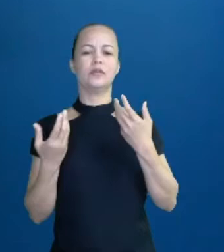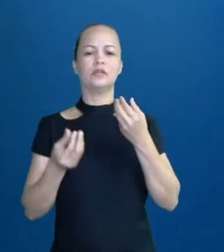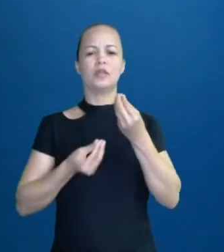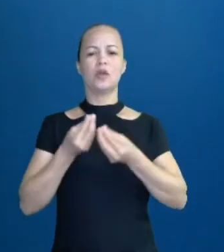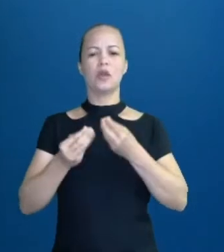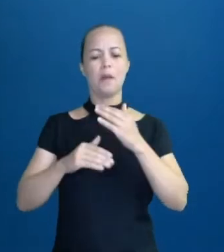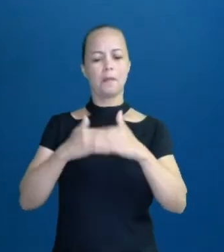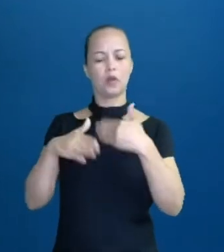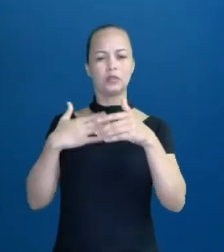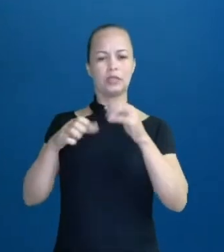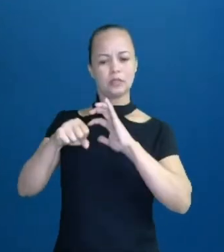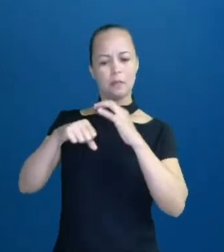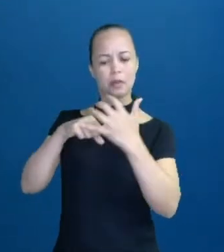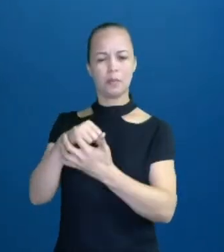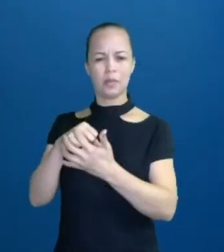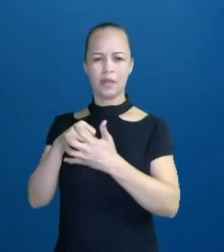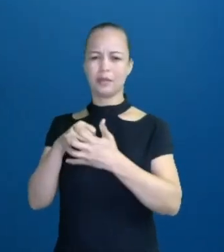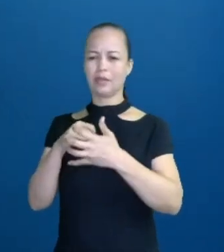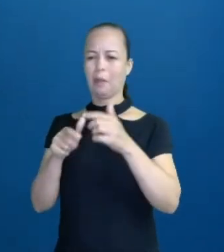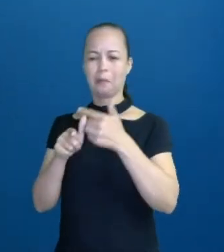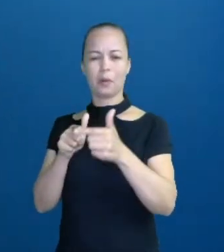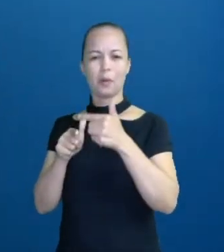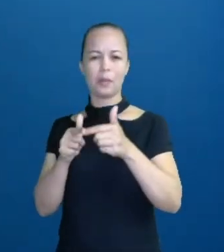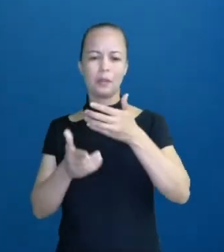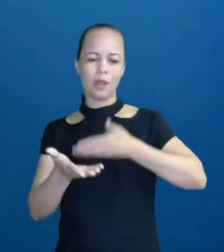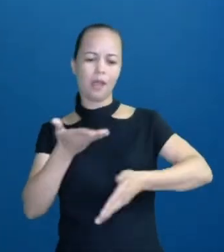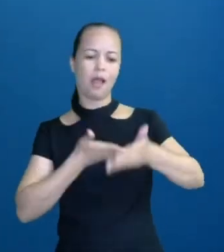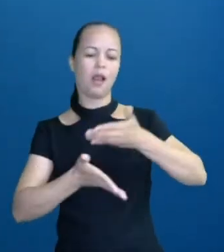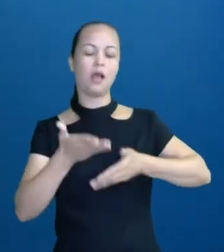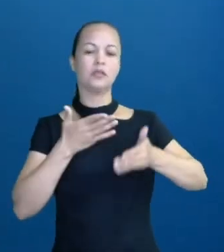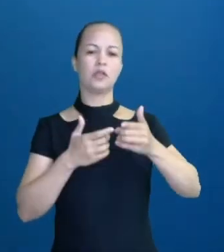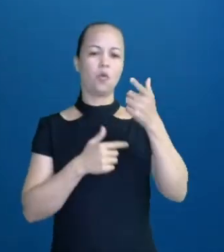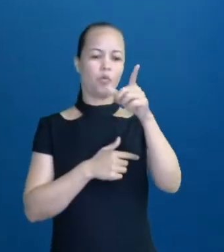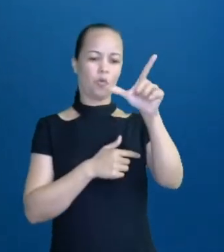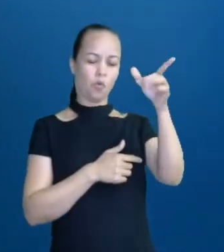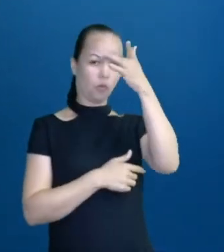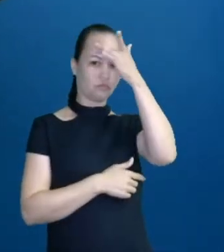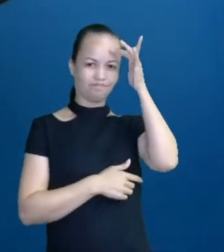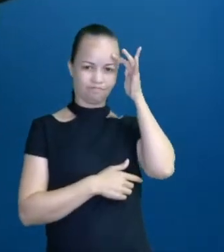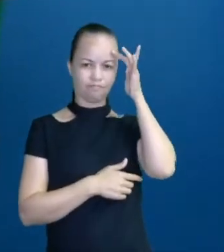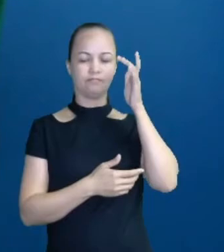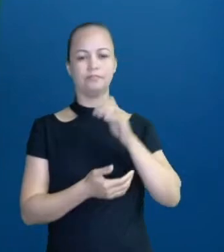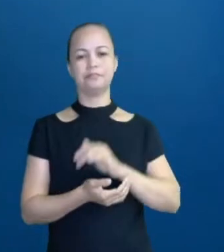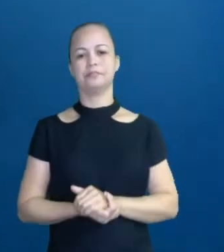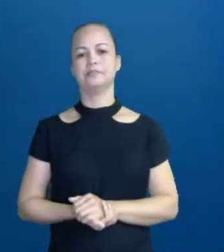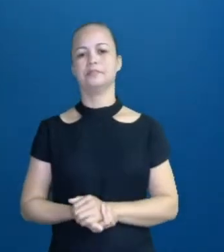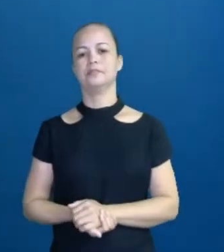esse processo de pandemia não interfira nessas nossas relações com as outras pessoas, tá certo?